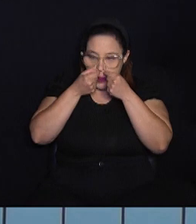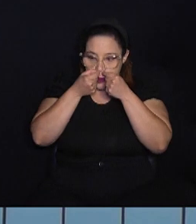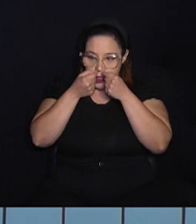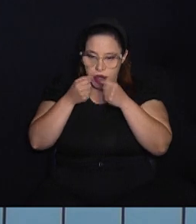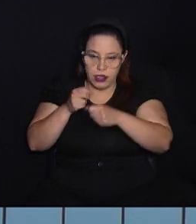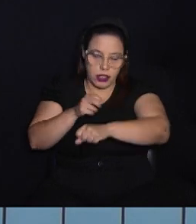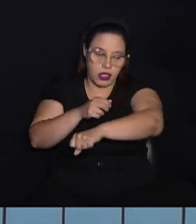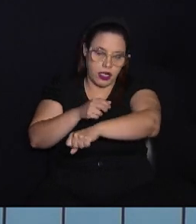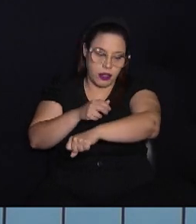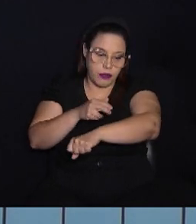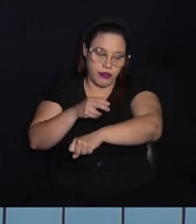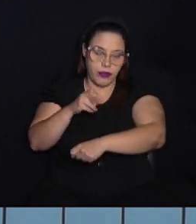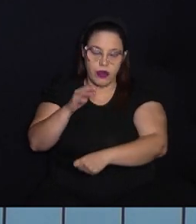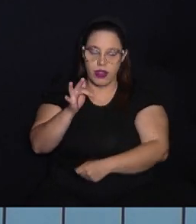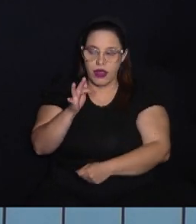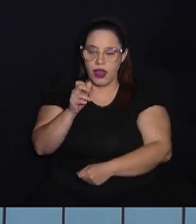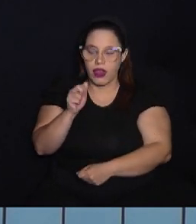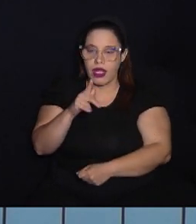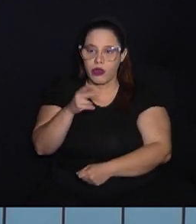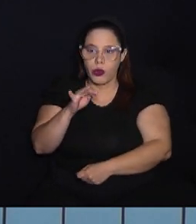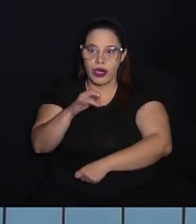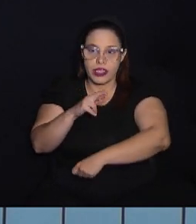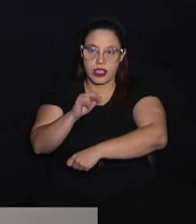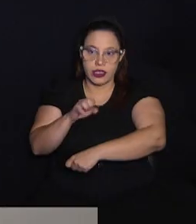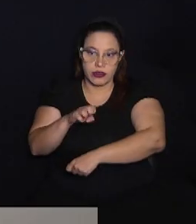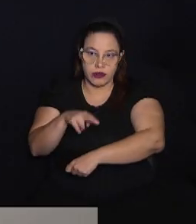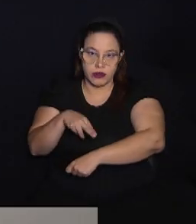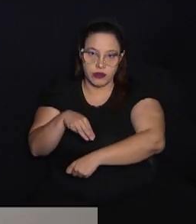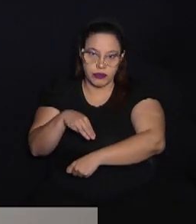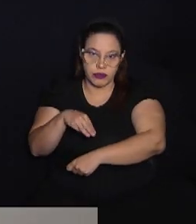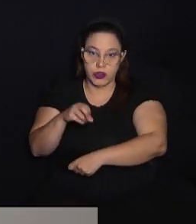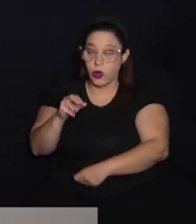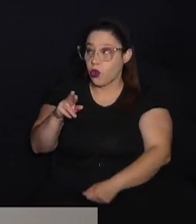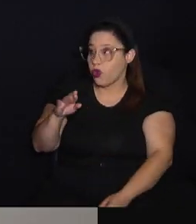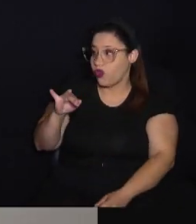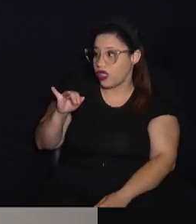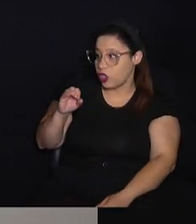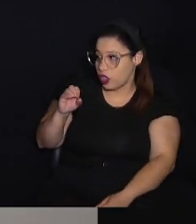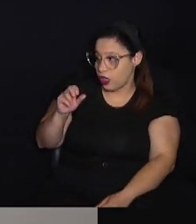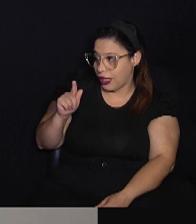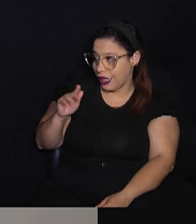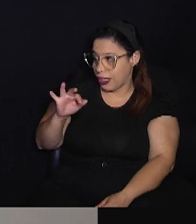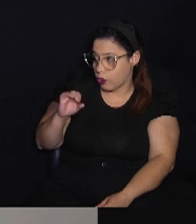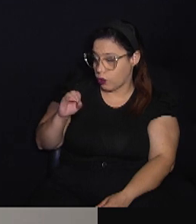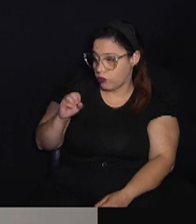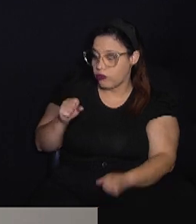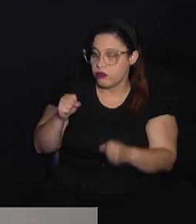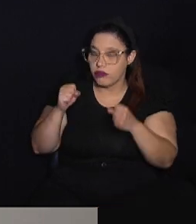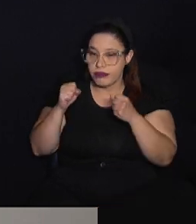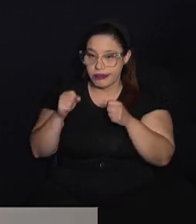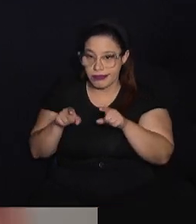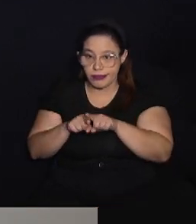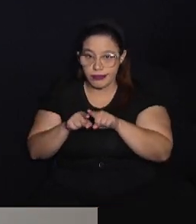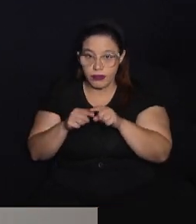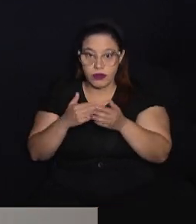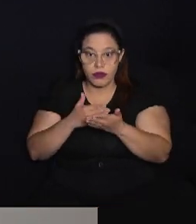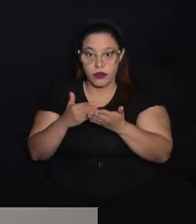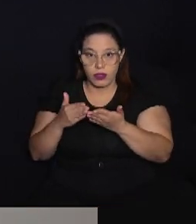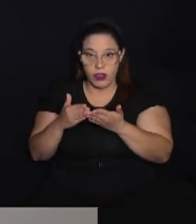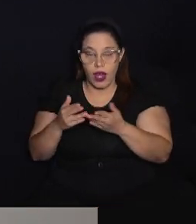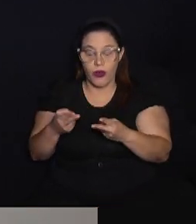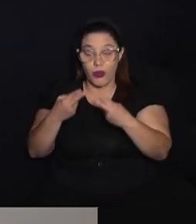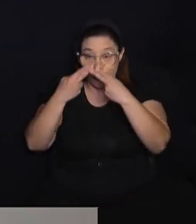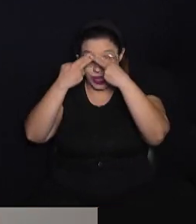alguma restrição nesse sentido? O vitiligo, muitas vezes, também ele pode ser iniciado por algum